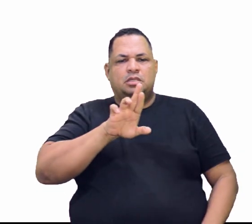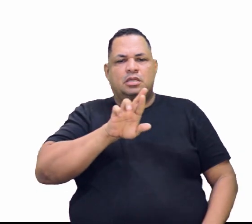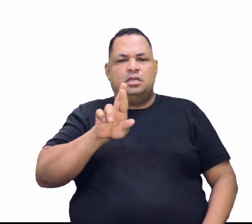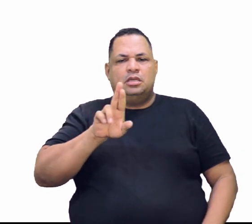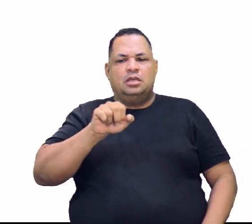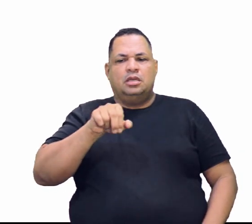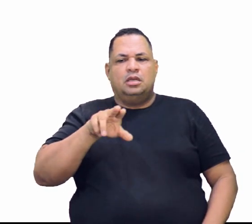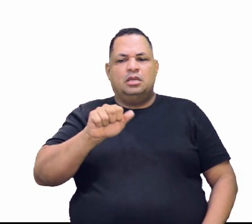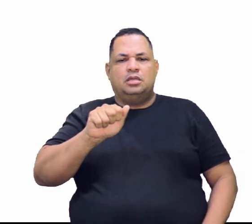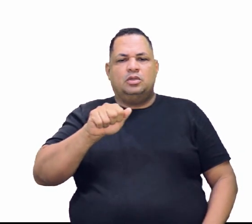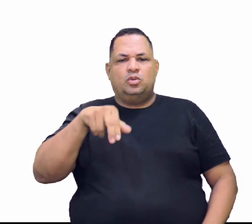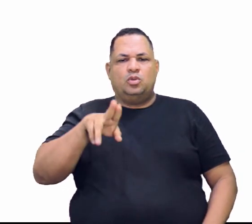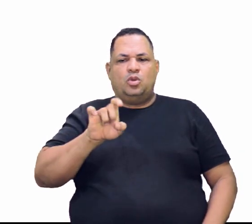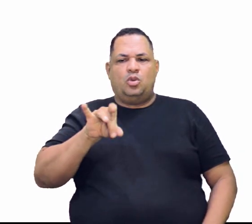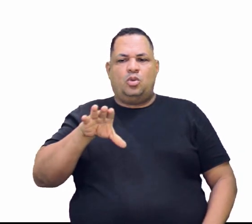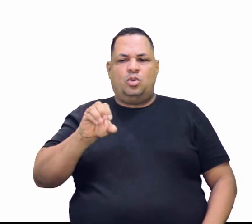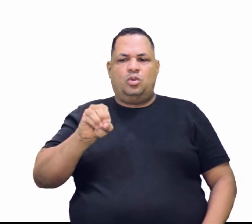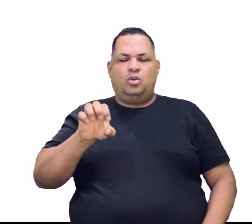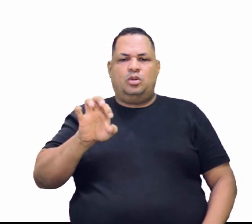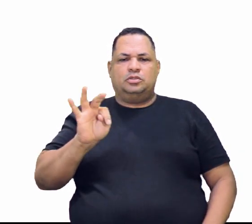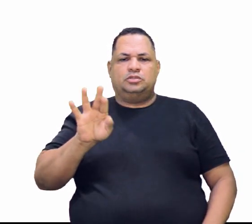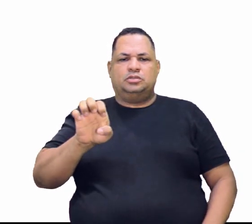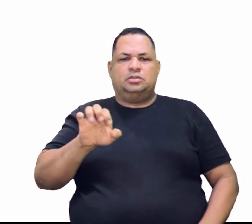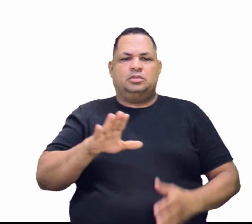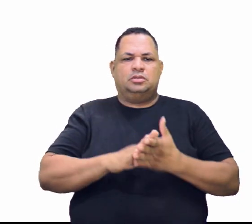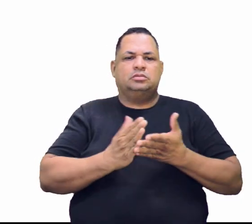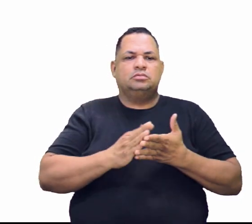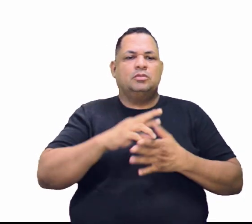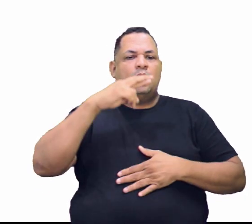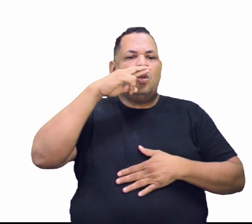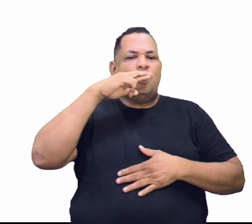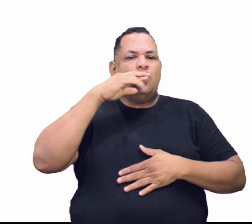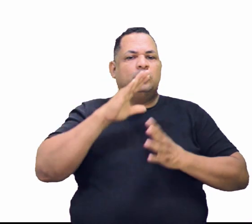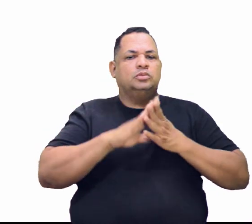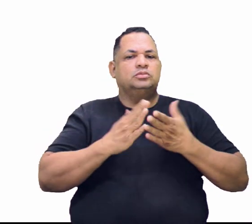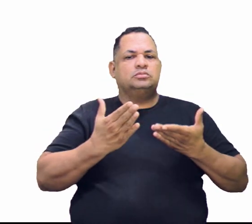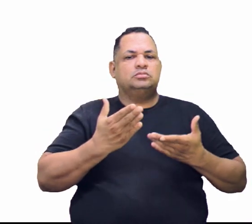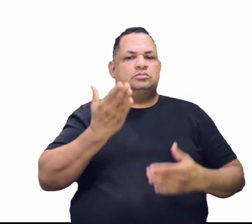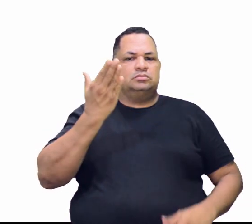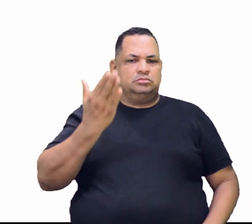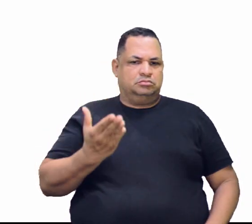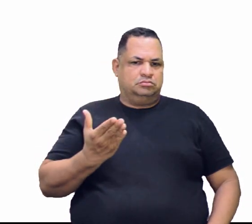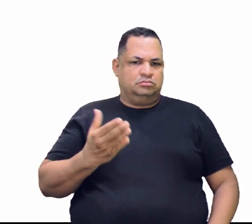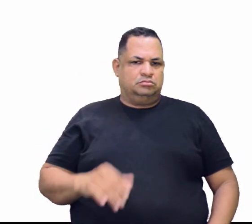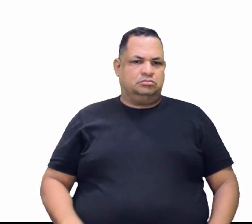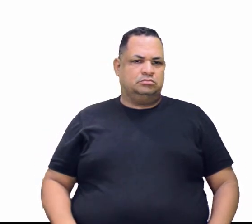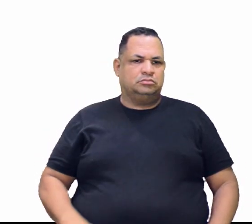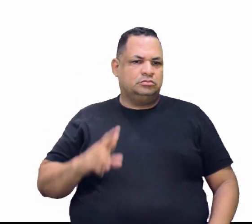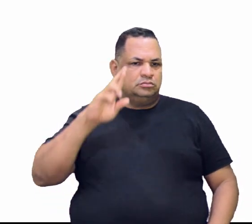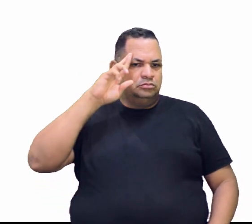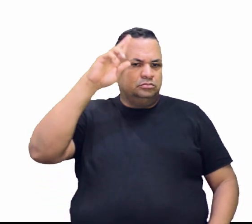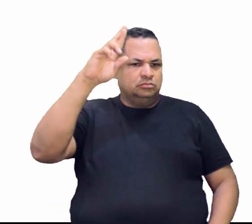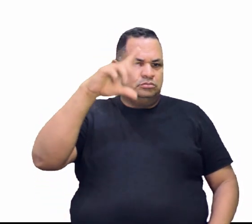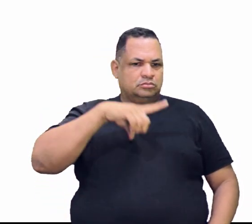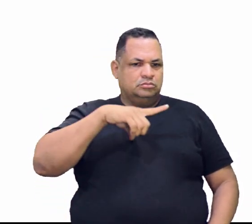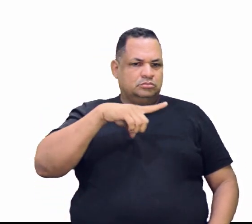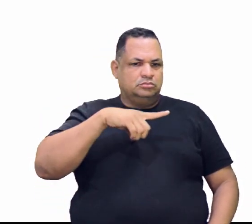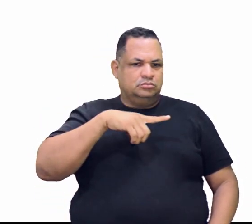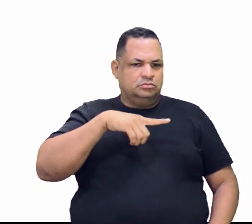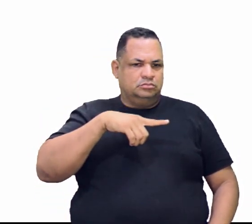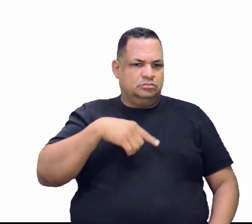Ok? Rondon está aí com o seu Estado-Maior. Ele sempre carregava